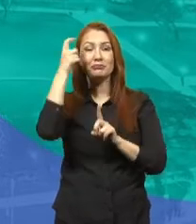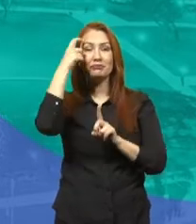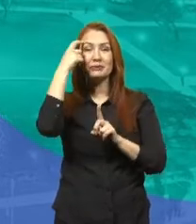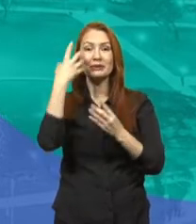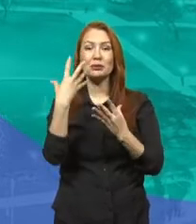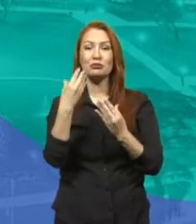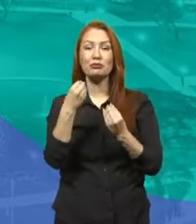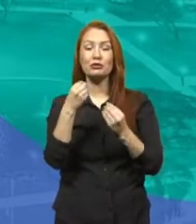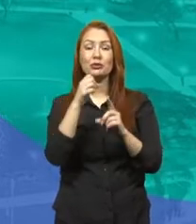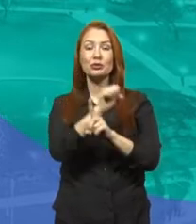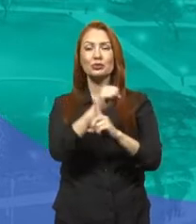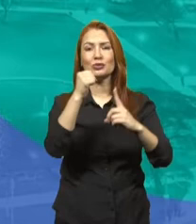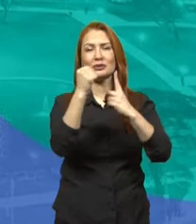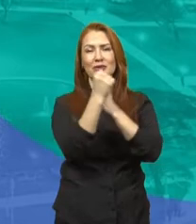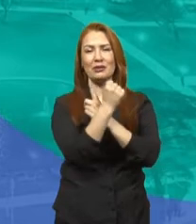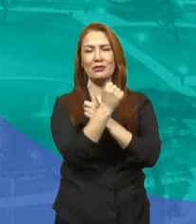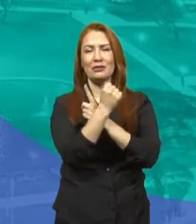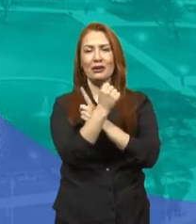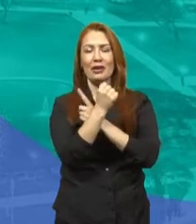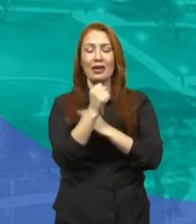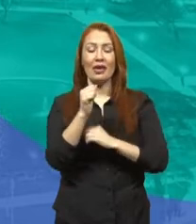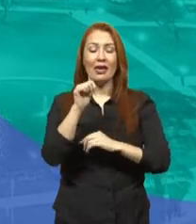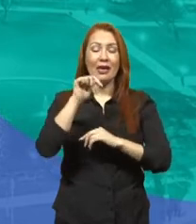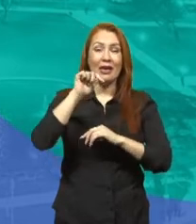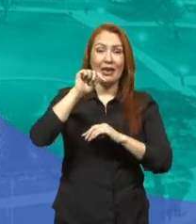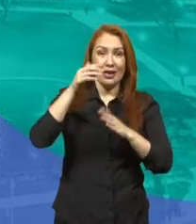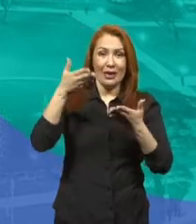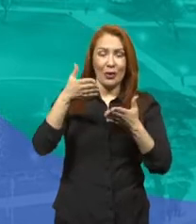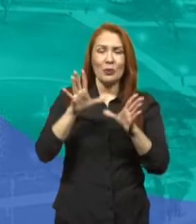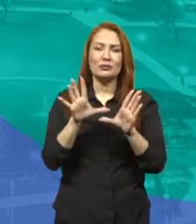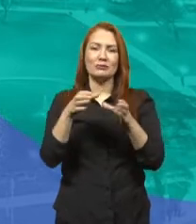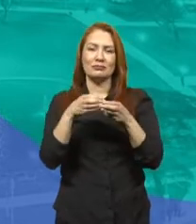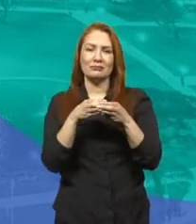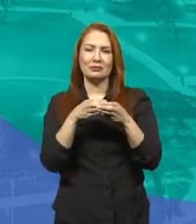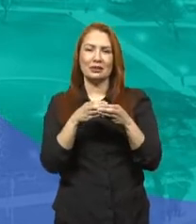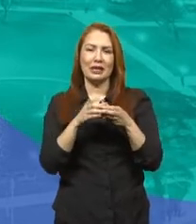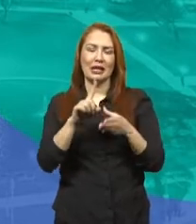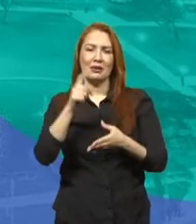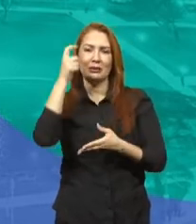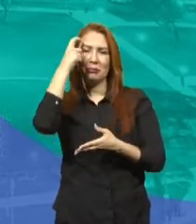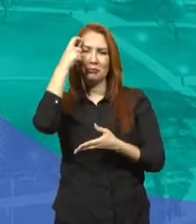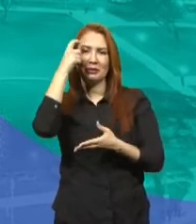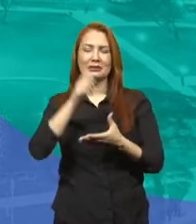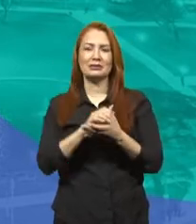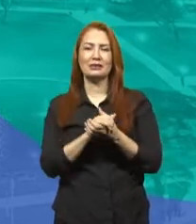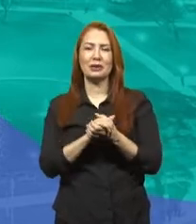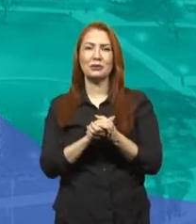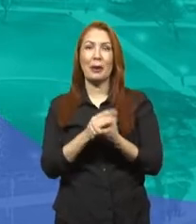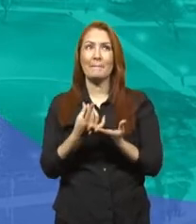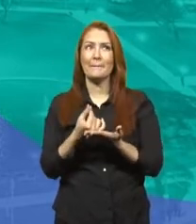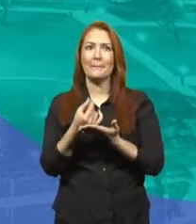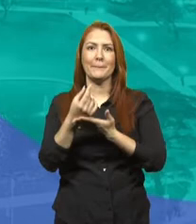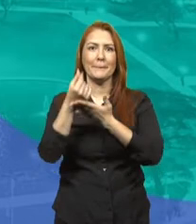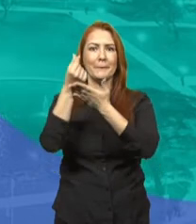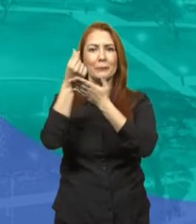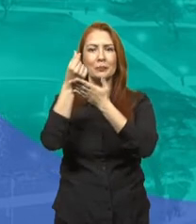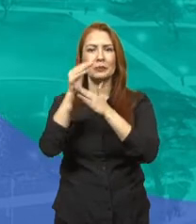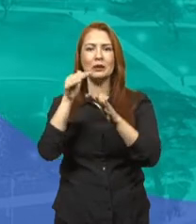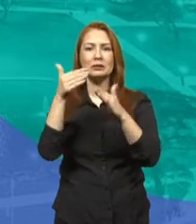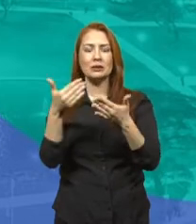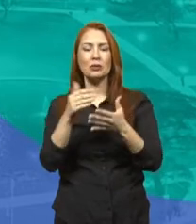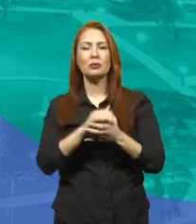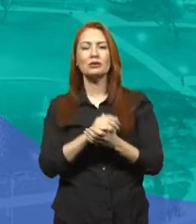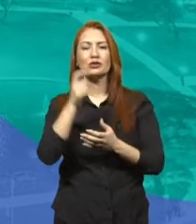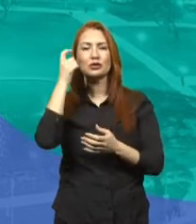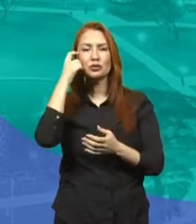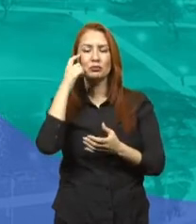que essa equipe não está pensando em ganhar o prolabore que seja alto. Então a gente trabalha com